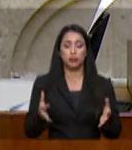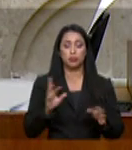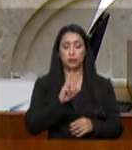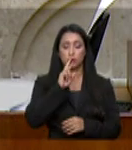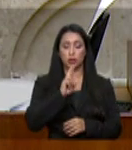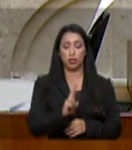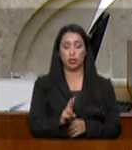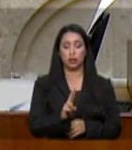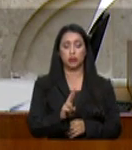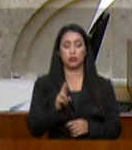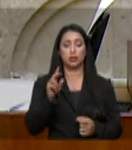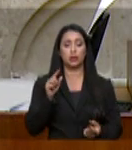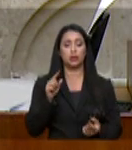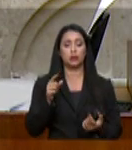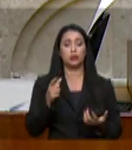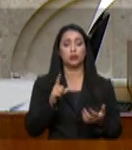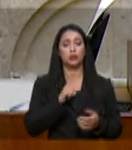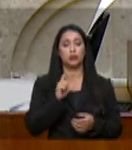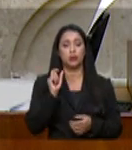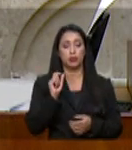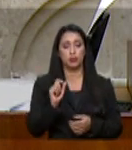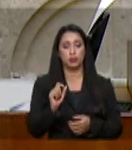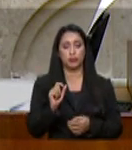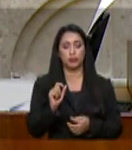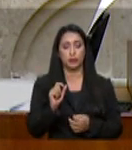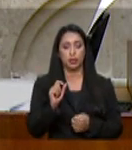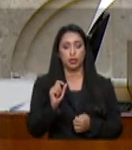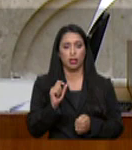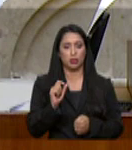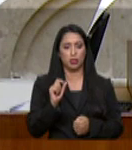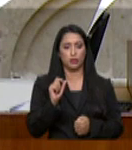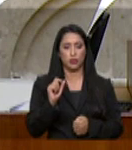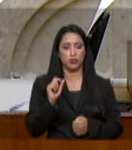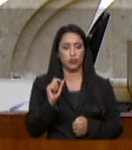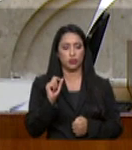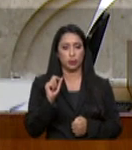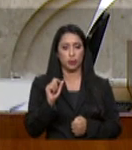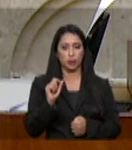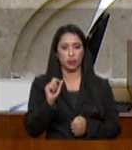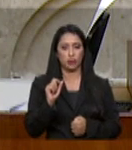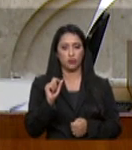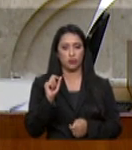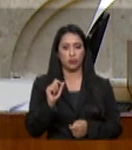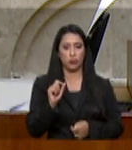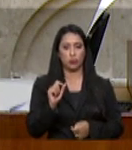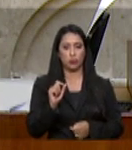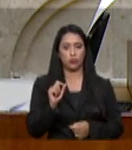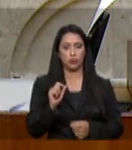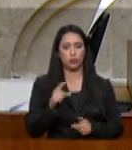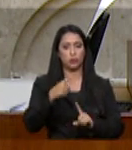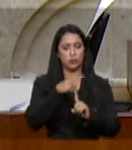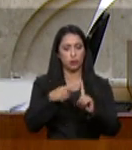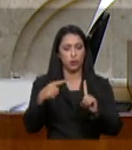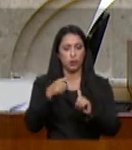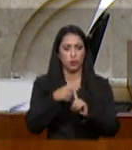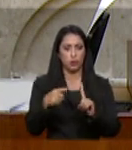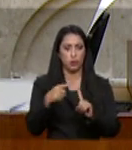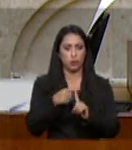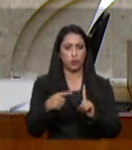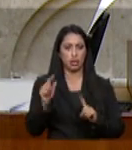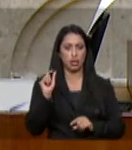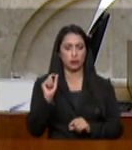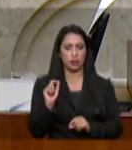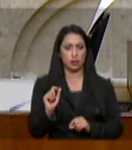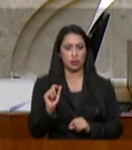resultado no sentido de que a ação penal foi julgada parcialmente e nos termos